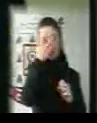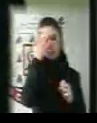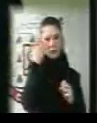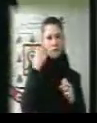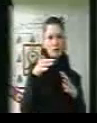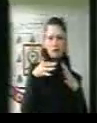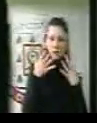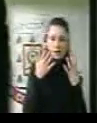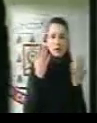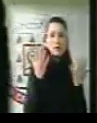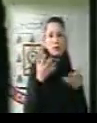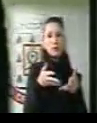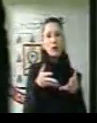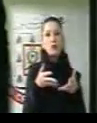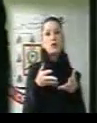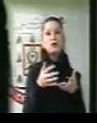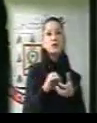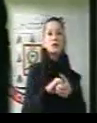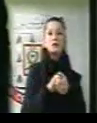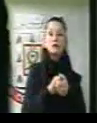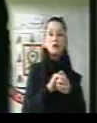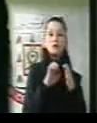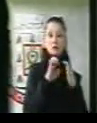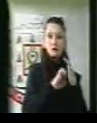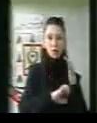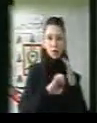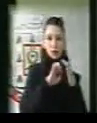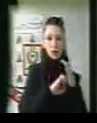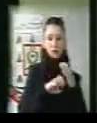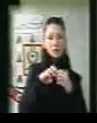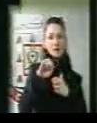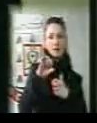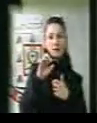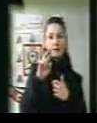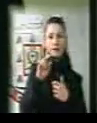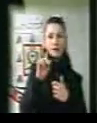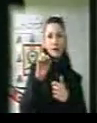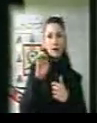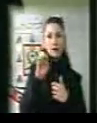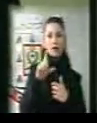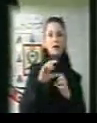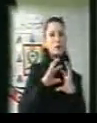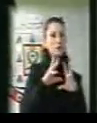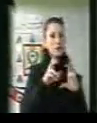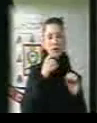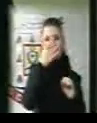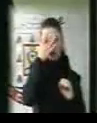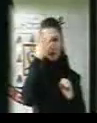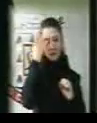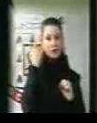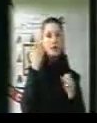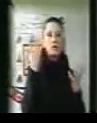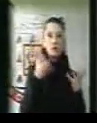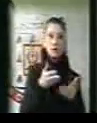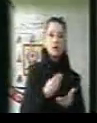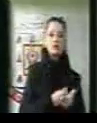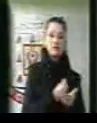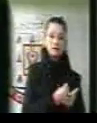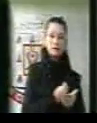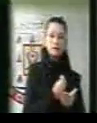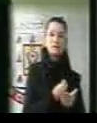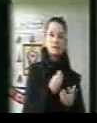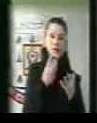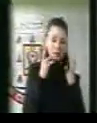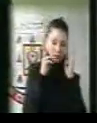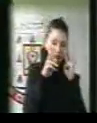internet, gostaria de saudar os empresários Miguel e Estevam Pierini e todas as pessoas que estão aqui atentas à